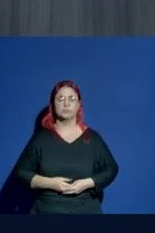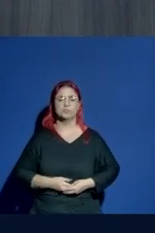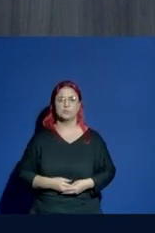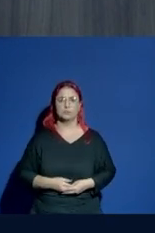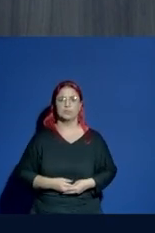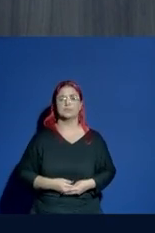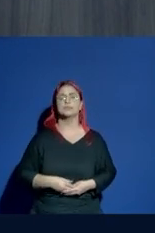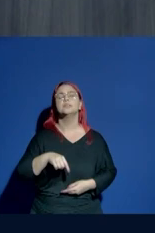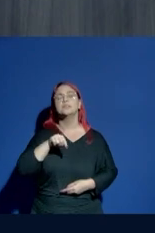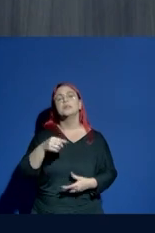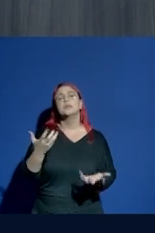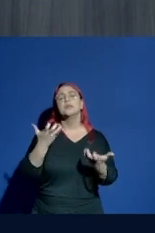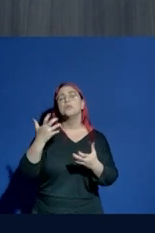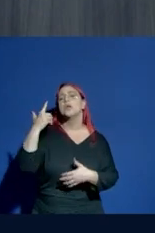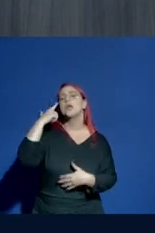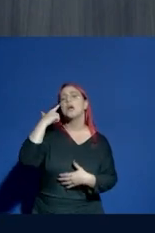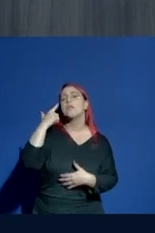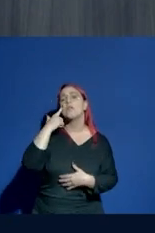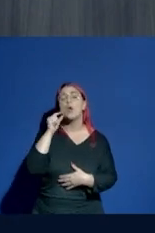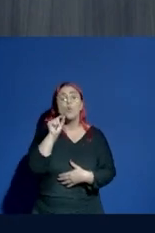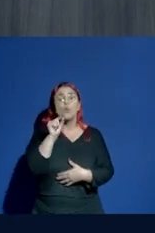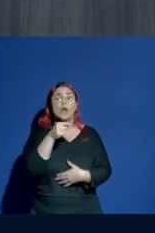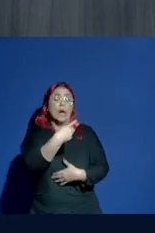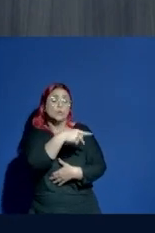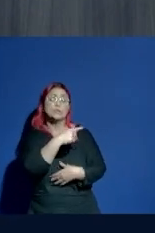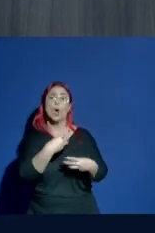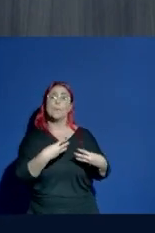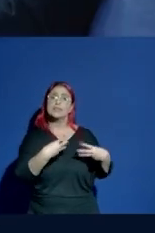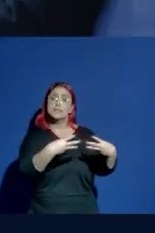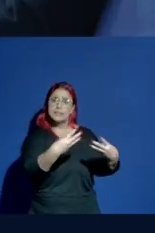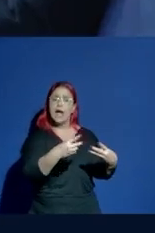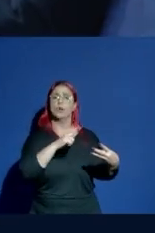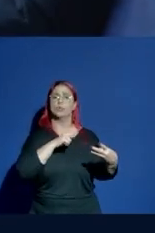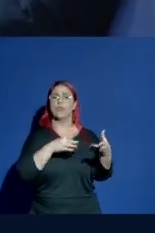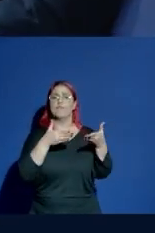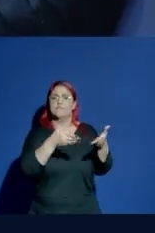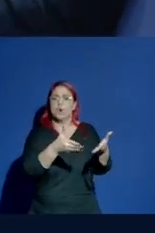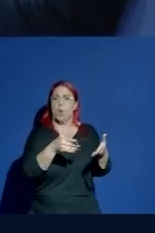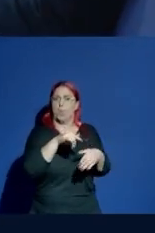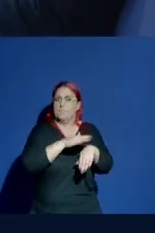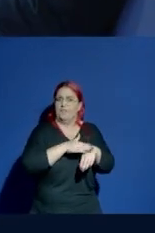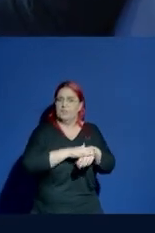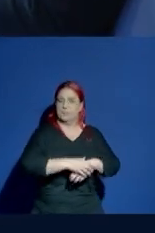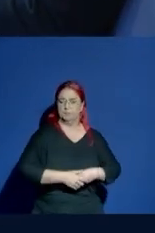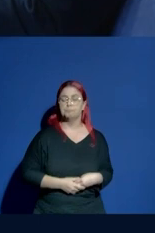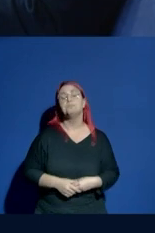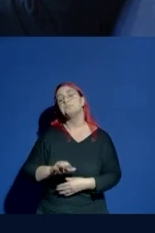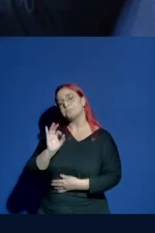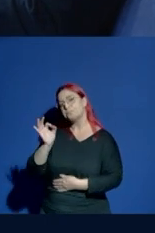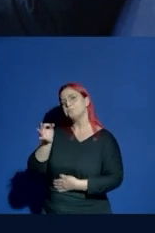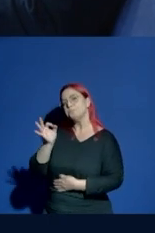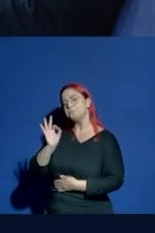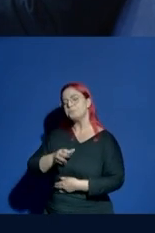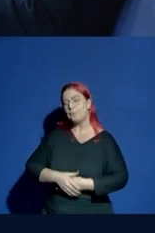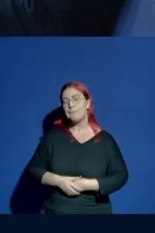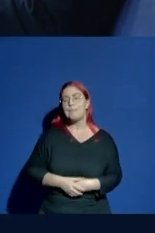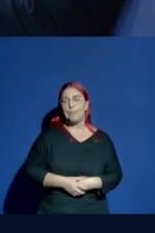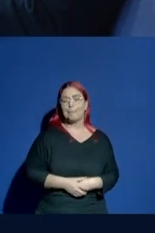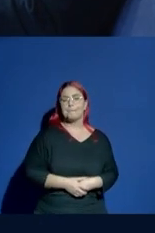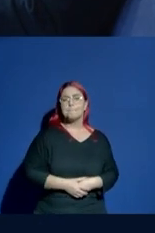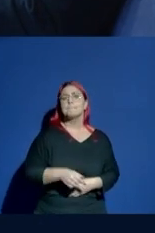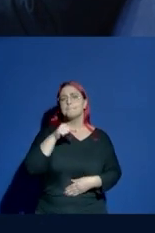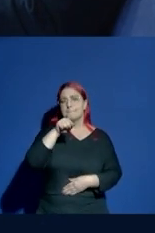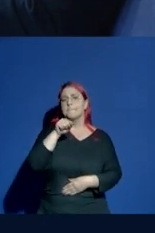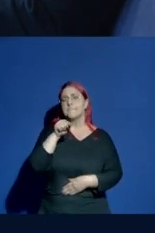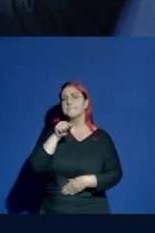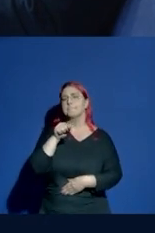sobre isso e o que que o seu ministério vem trabalhando nessa direção ó Sem dúvida aí é faz uma